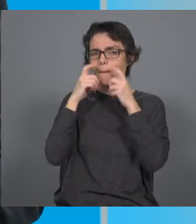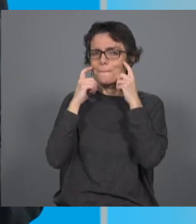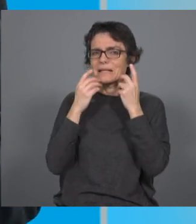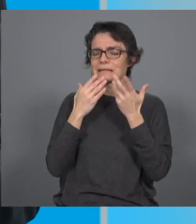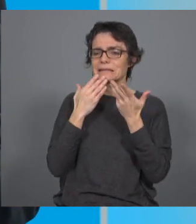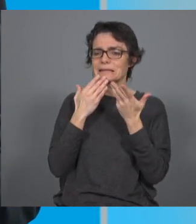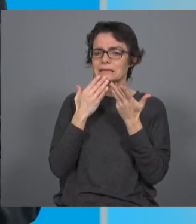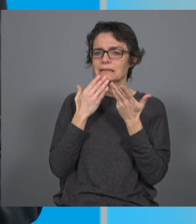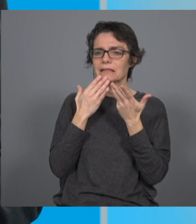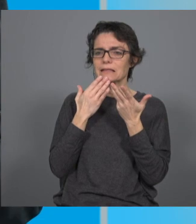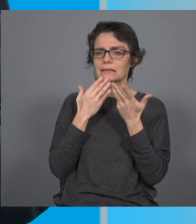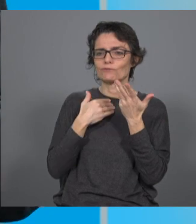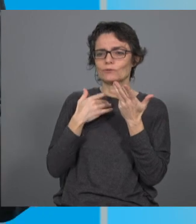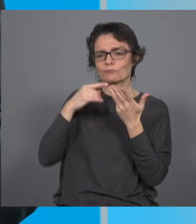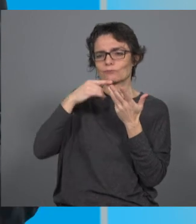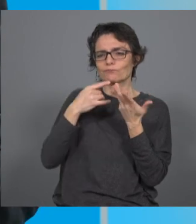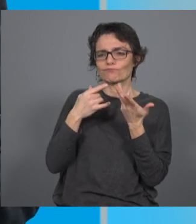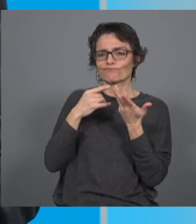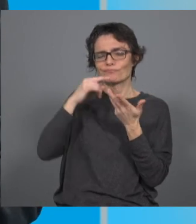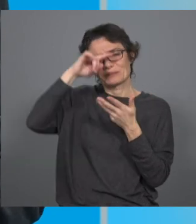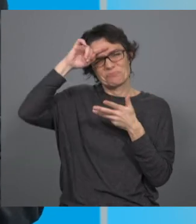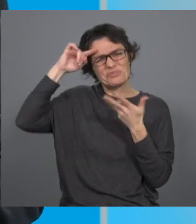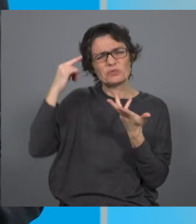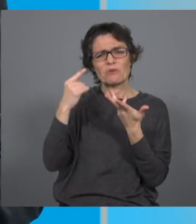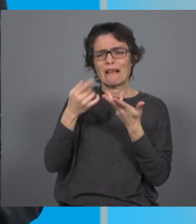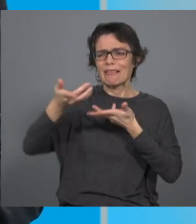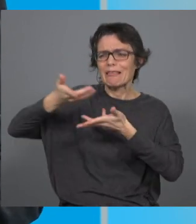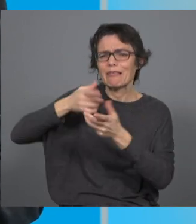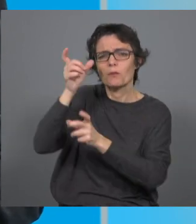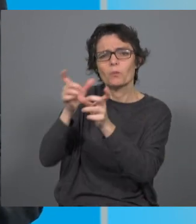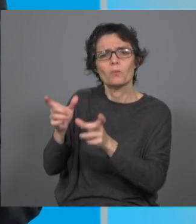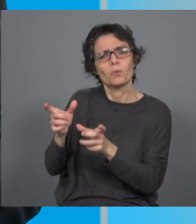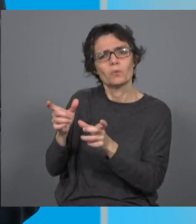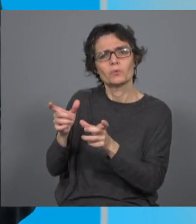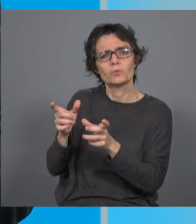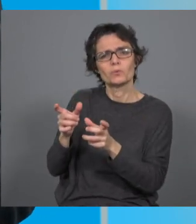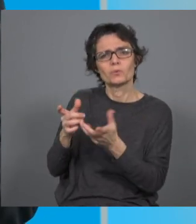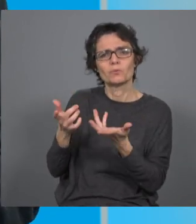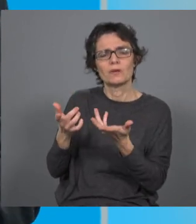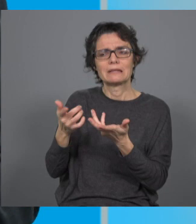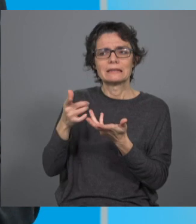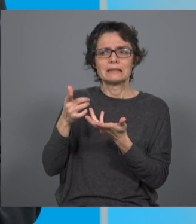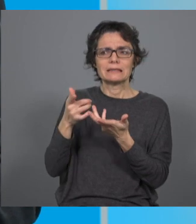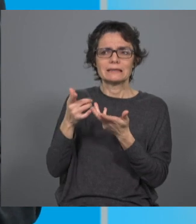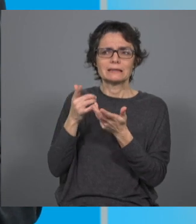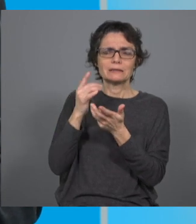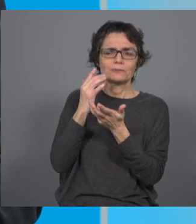de empatizarmos com aquilo que é a realidade do outro? Eu penso que há aqui duas